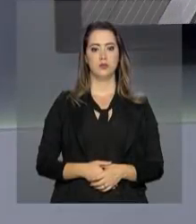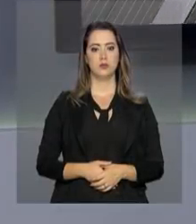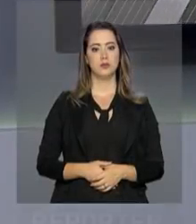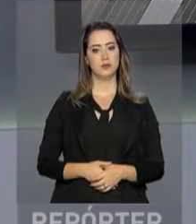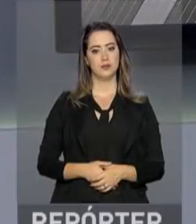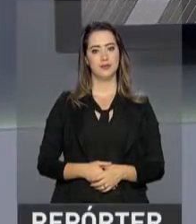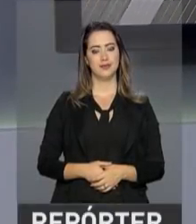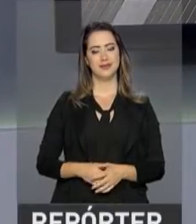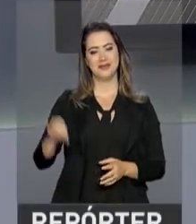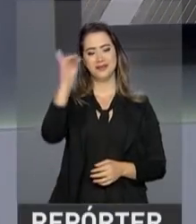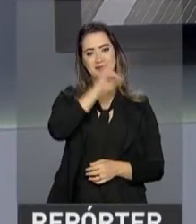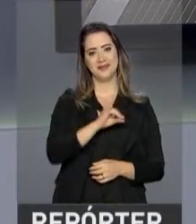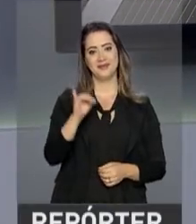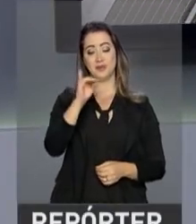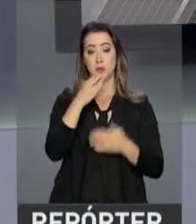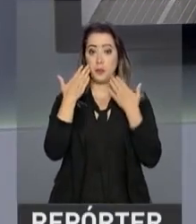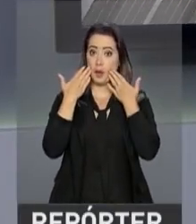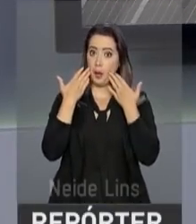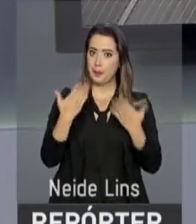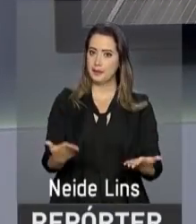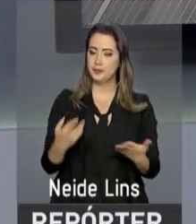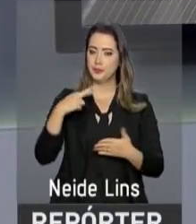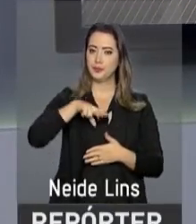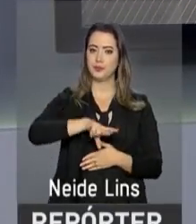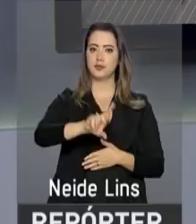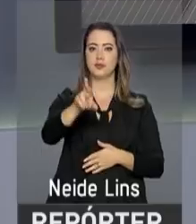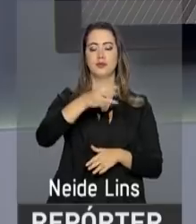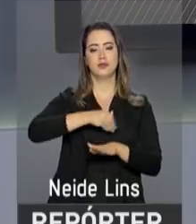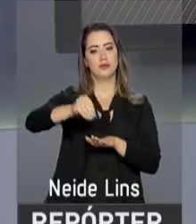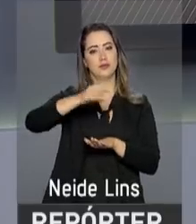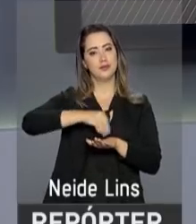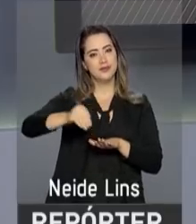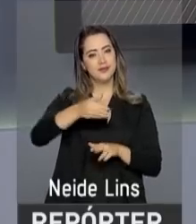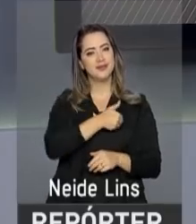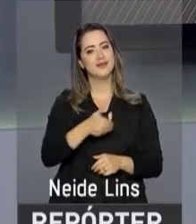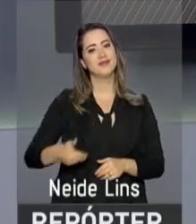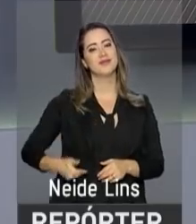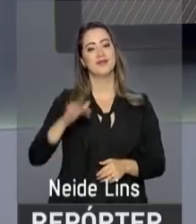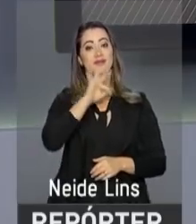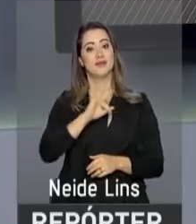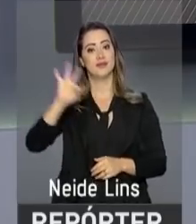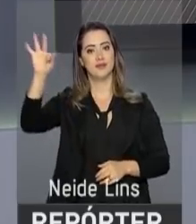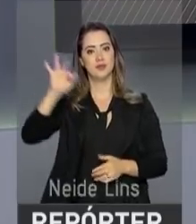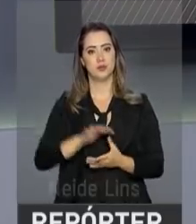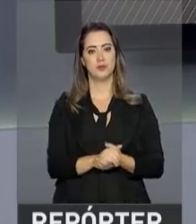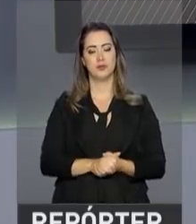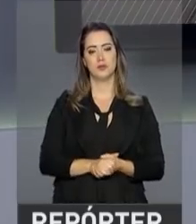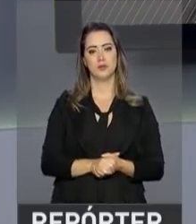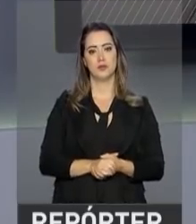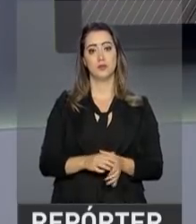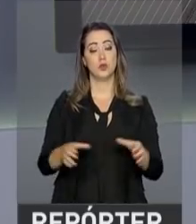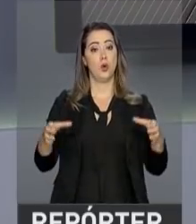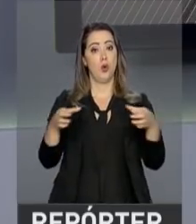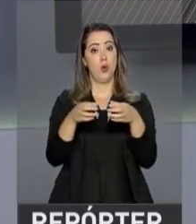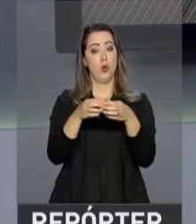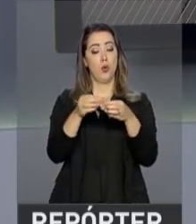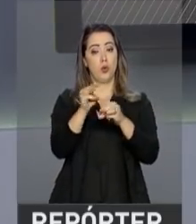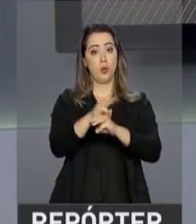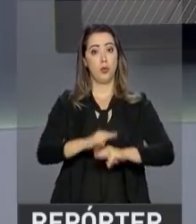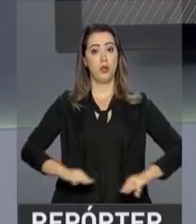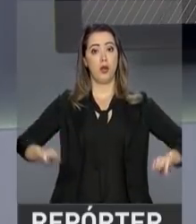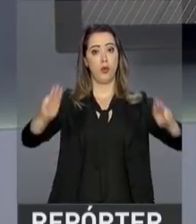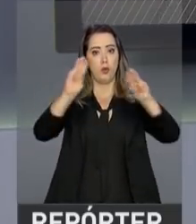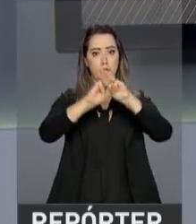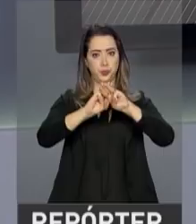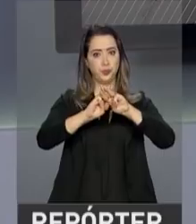olá estamos no ar com mais uma edição do repórter nbr com as notícias do governo federal a organização das nações